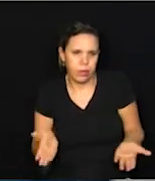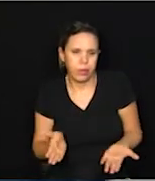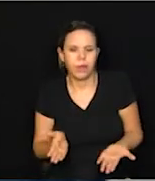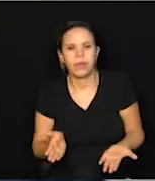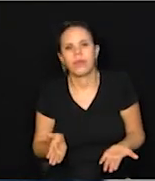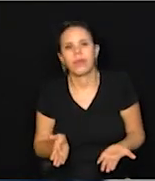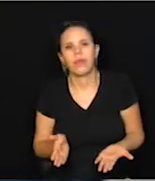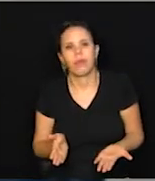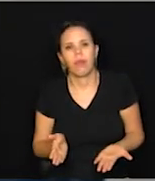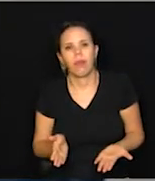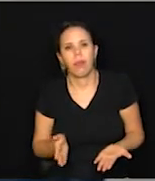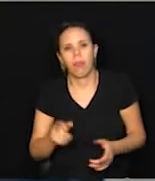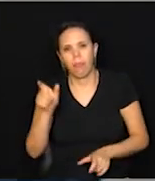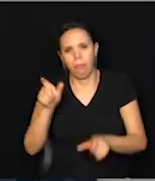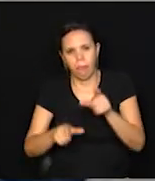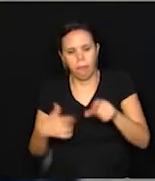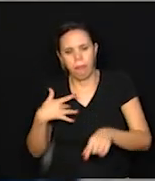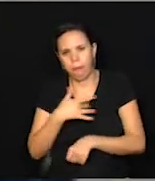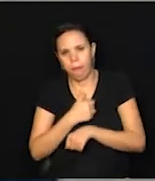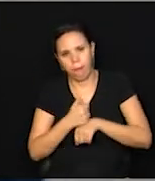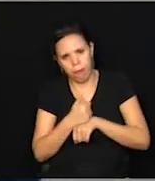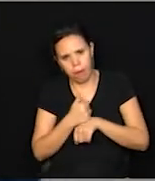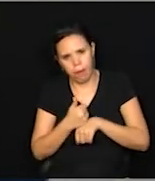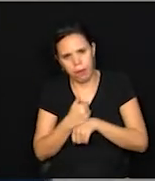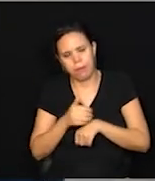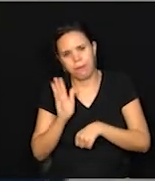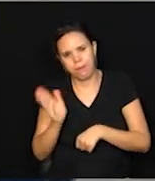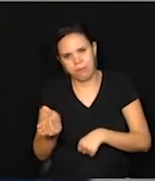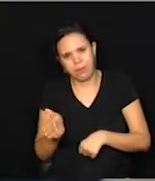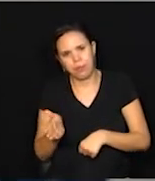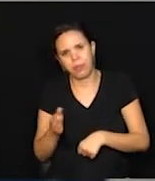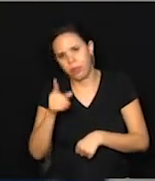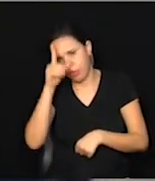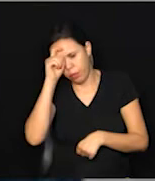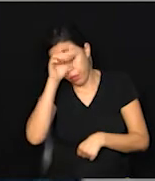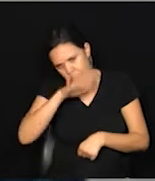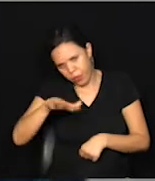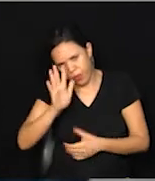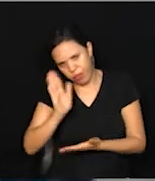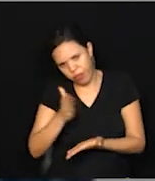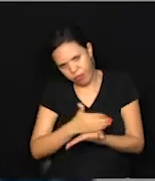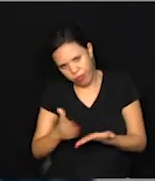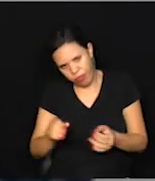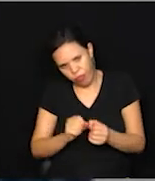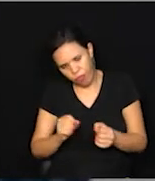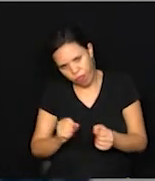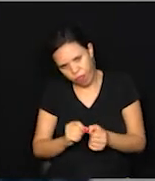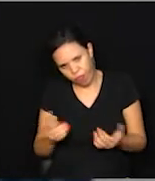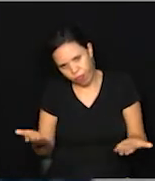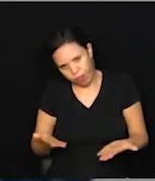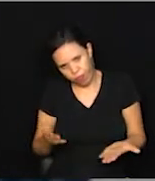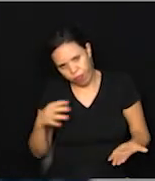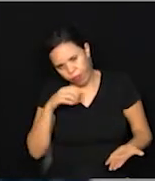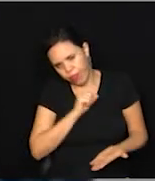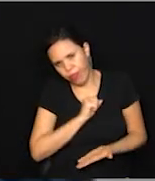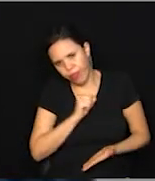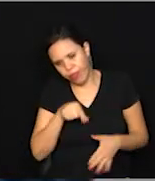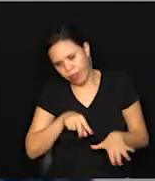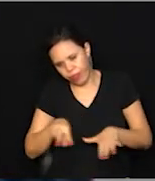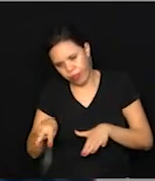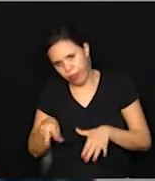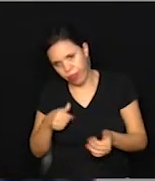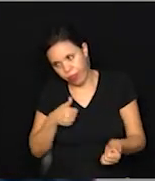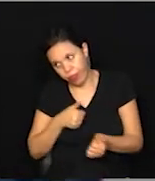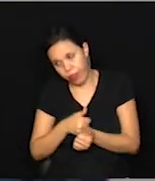vai começar pelo pessoal da saúde, já vai aqui, os hospitais já vão começar a fazer isso daí agora, imediatamente, essa semana